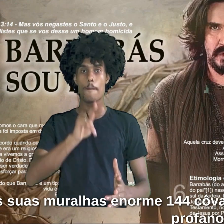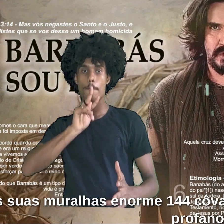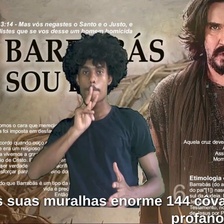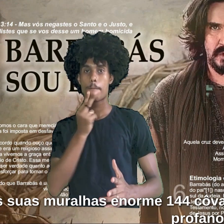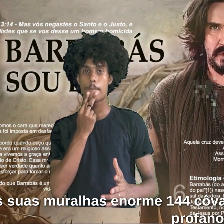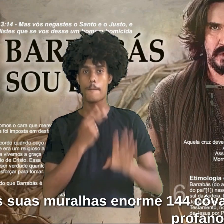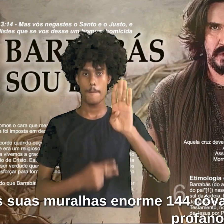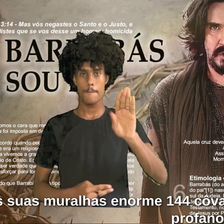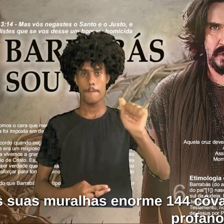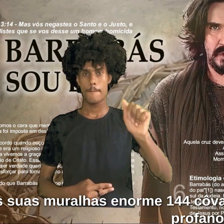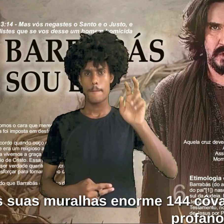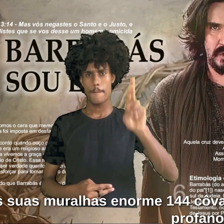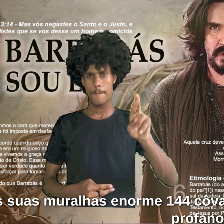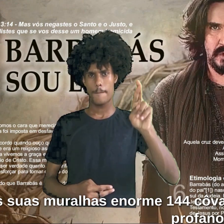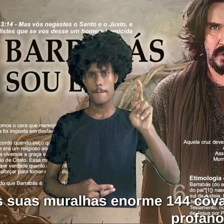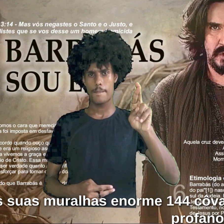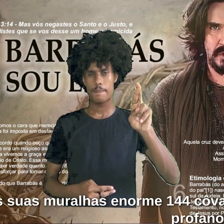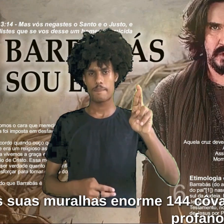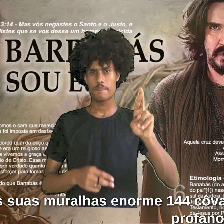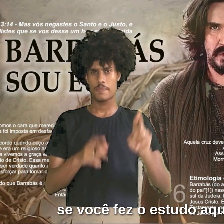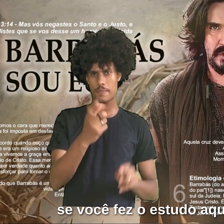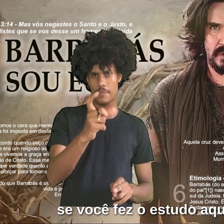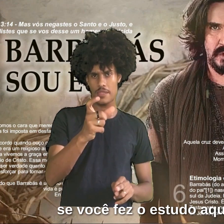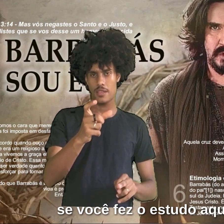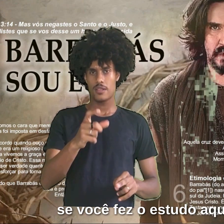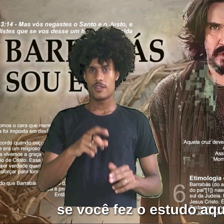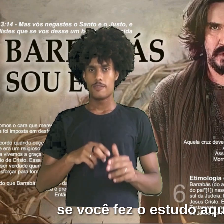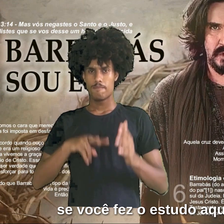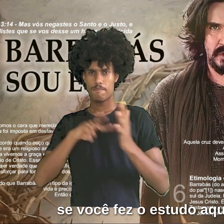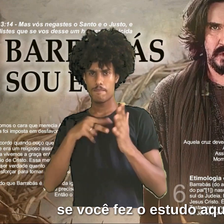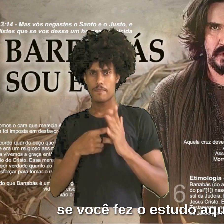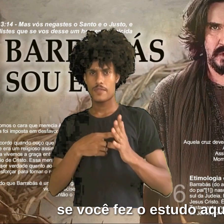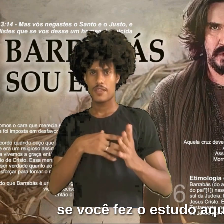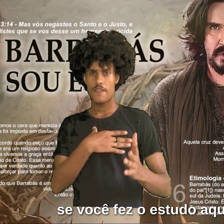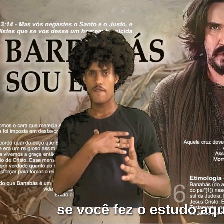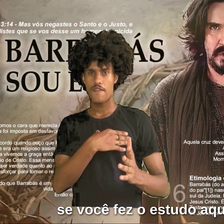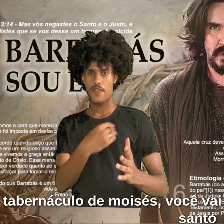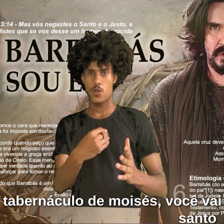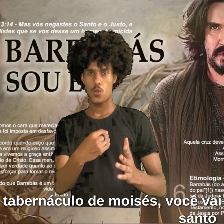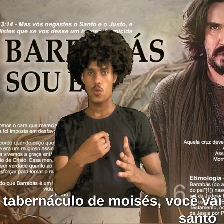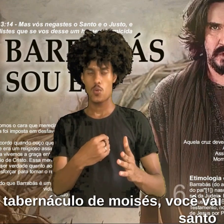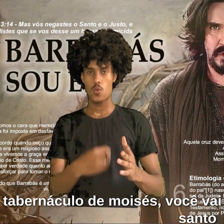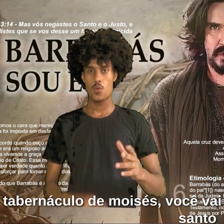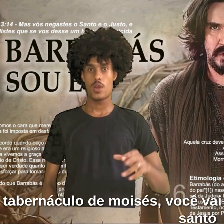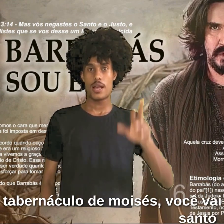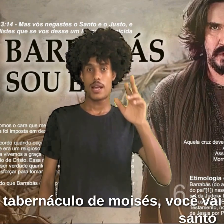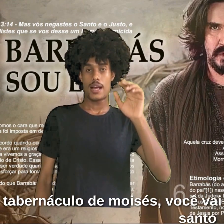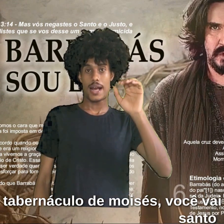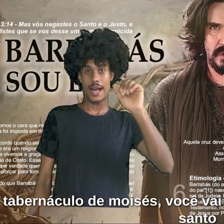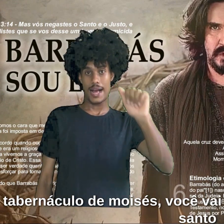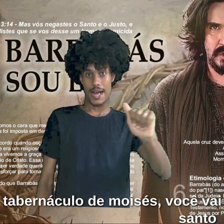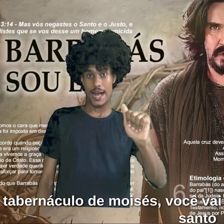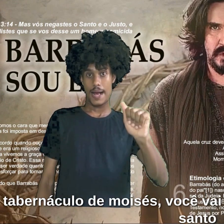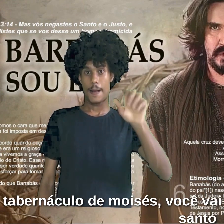muralhas enormes de 144 côvados, separando o santo do profano. Se você fez estudo aqui com a gente do tabernáculo de Moisés, você vai ver que